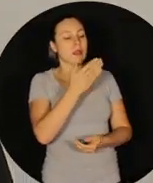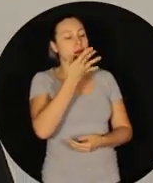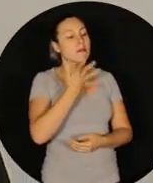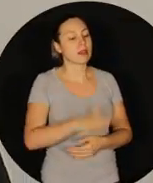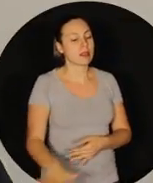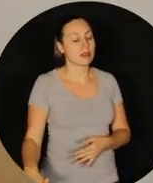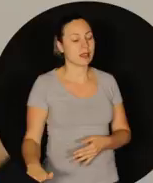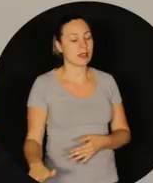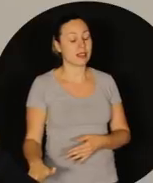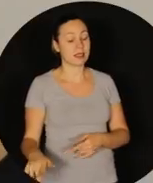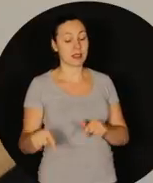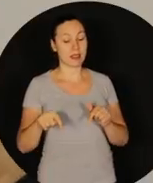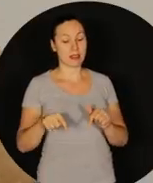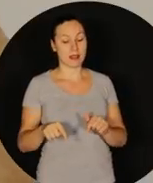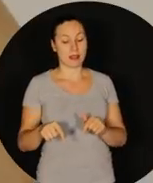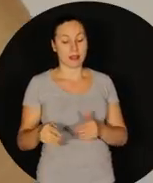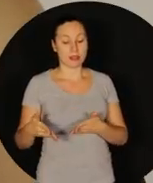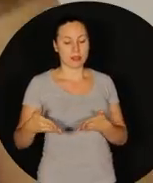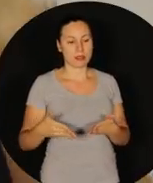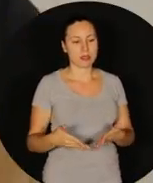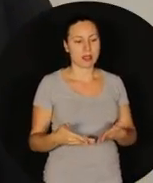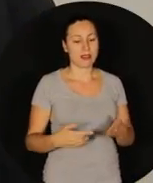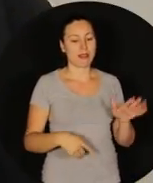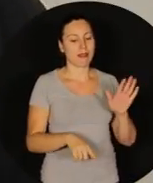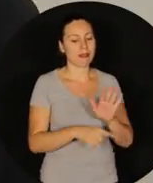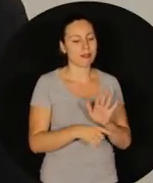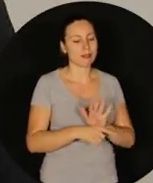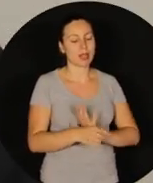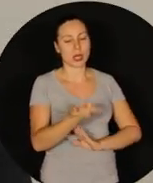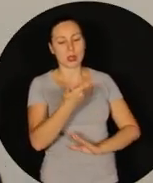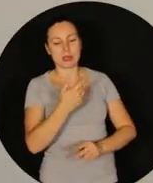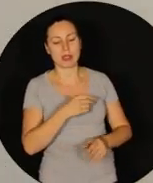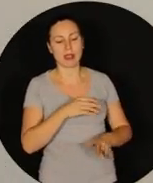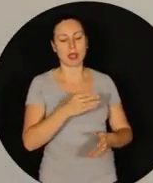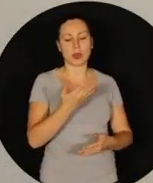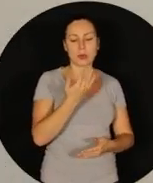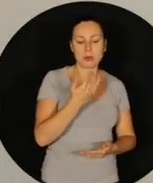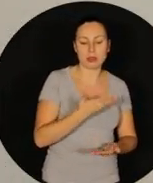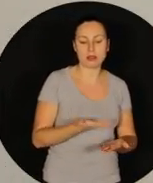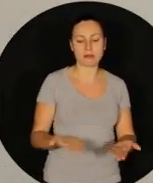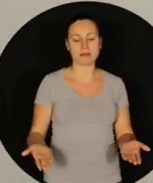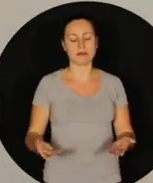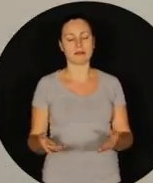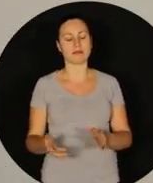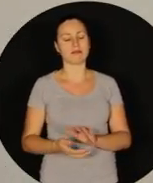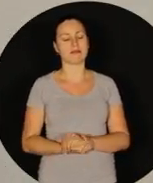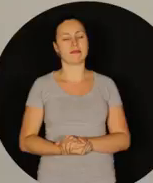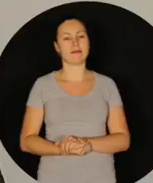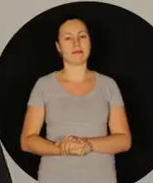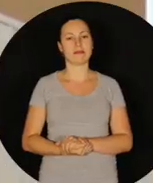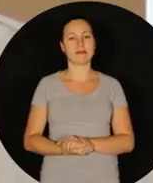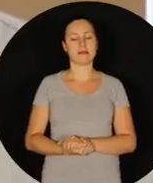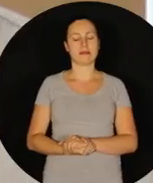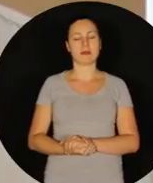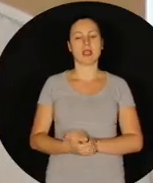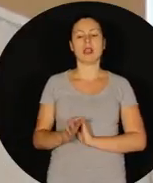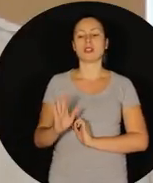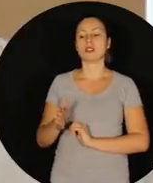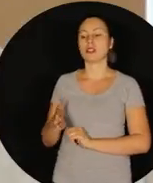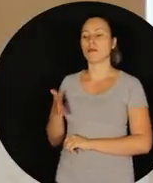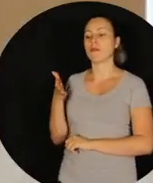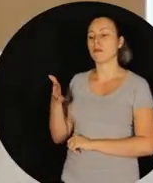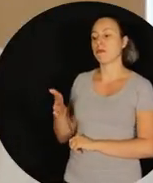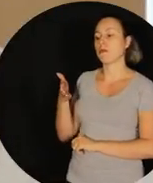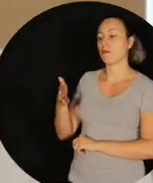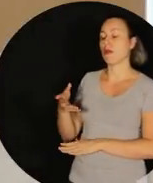qualidade que as crianças chegam e a gente tem como dar suporte para eles, assim, dentro da questão do municipal. Eu já frequentei